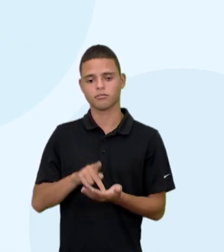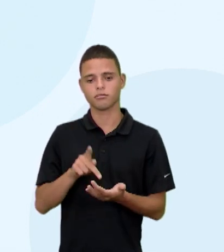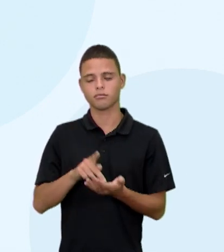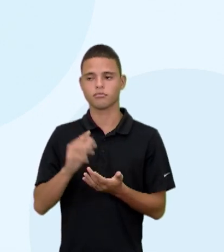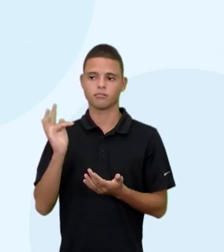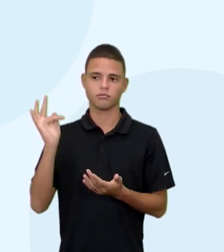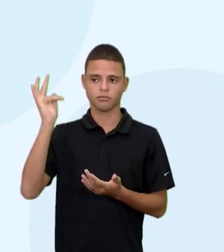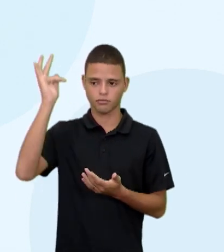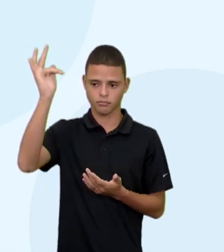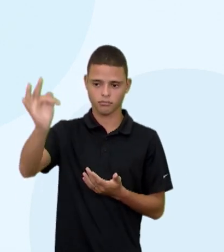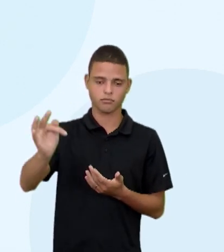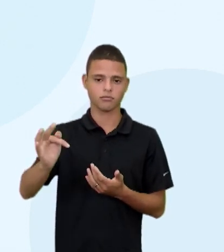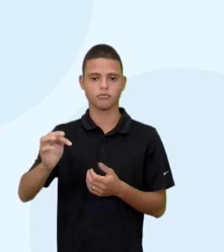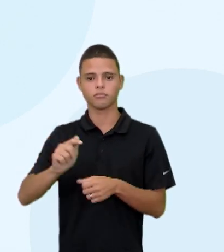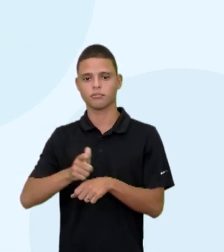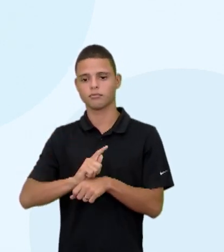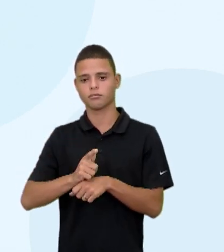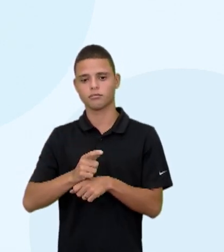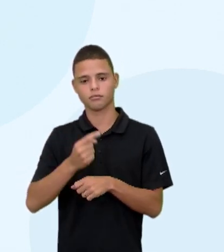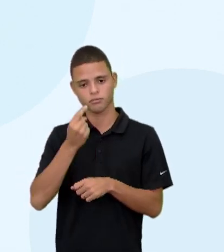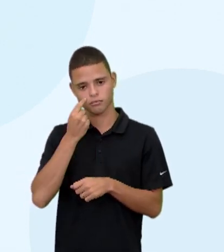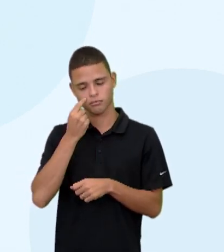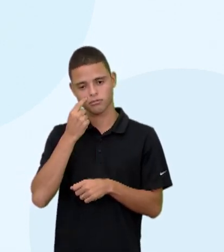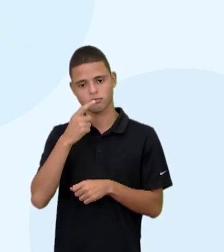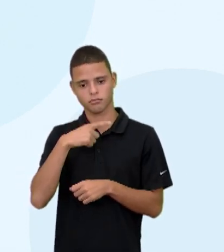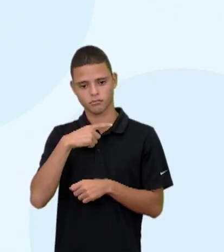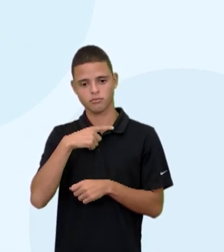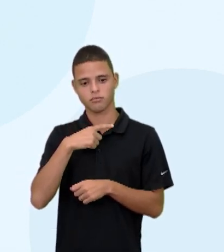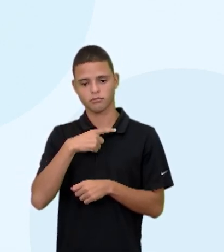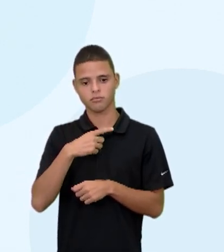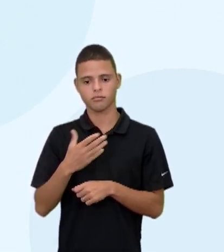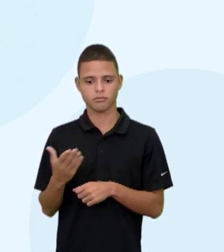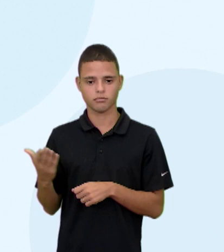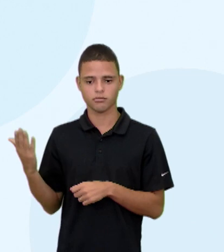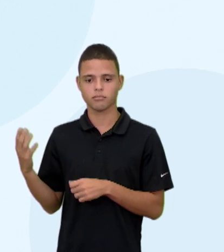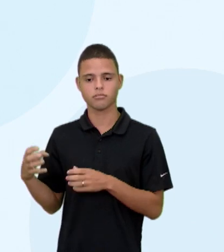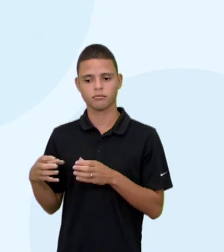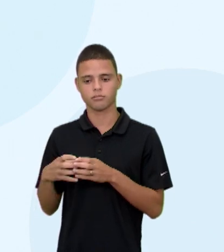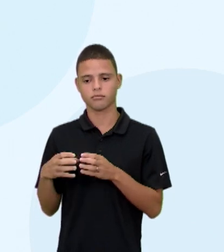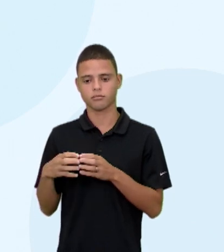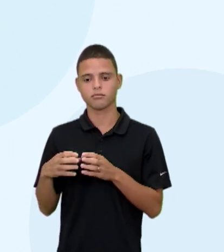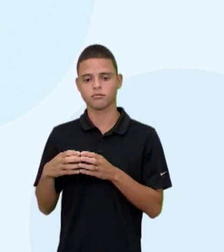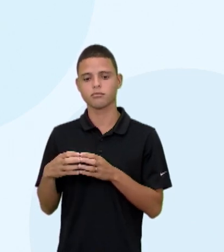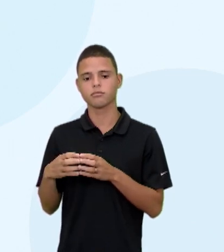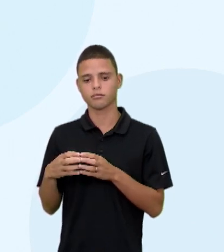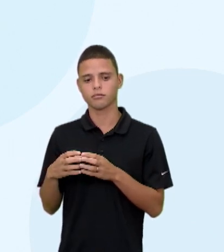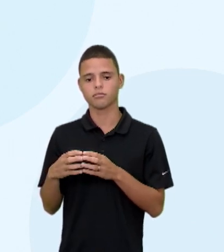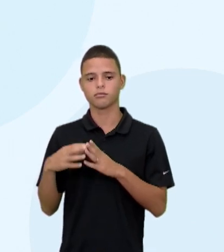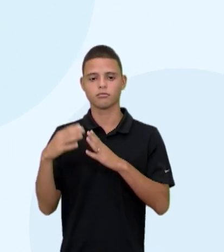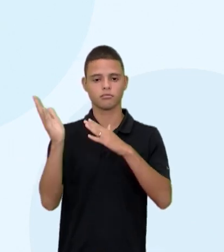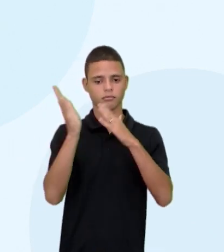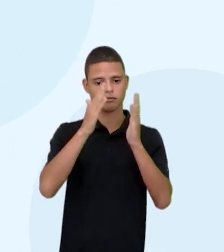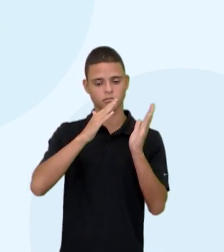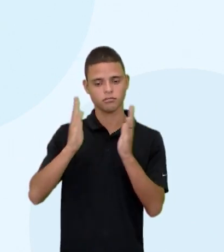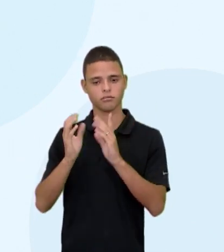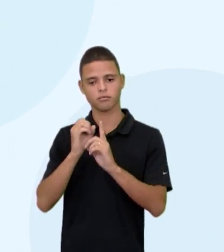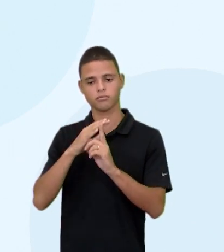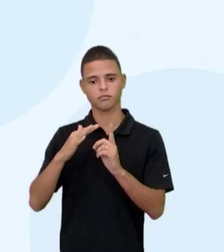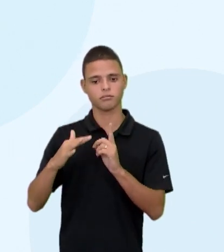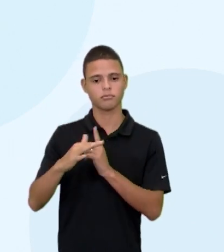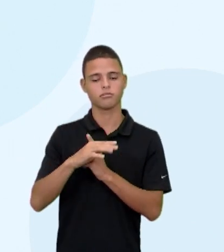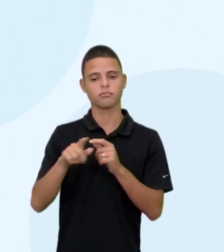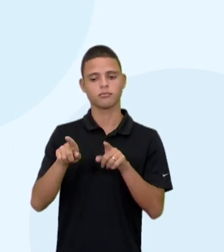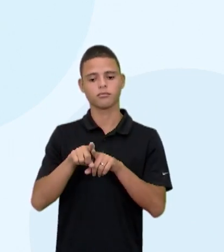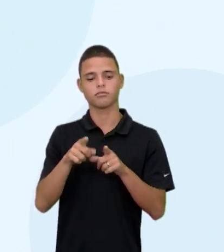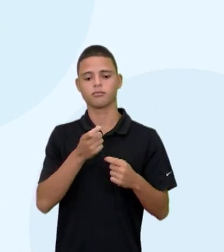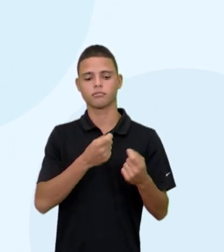futuras gerações. E vejam lá que nós temos lá, né, num conjunto, num coletivo ambiental, social e